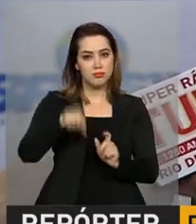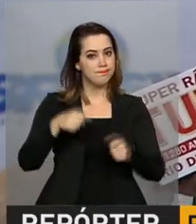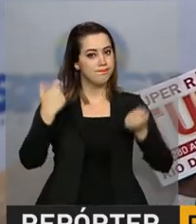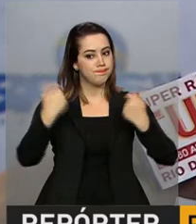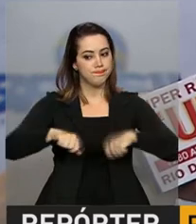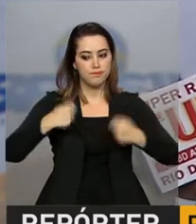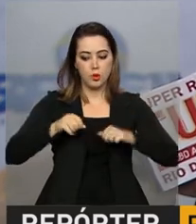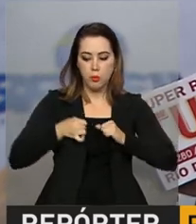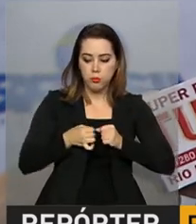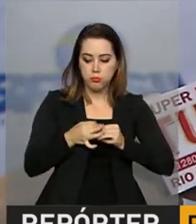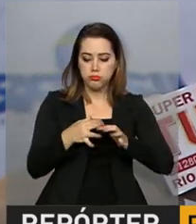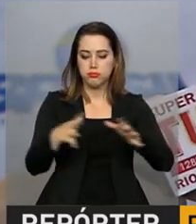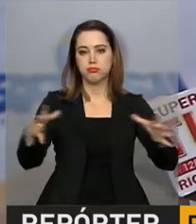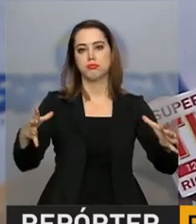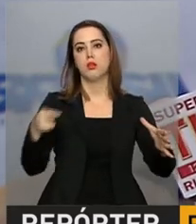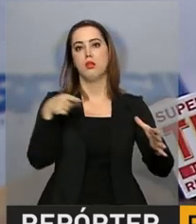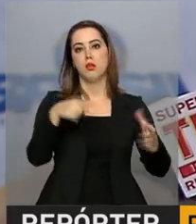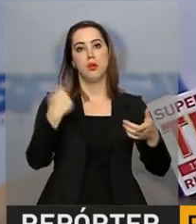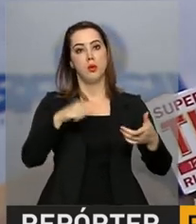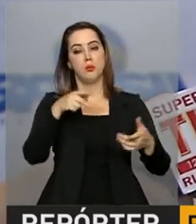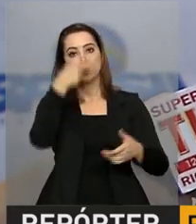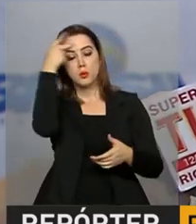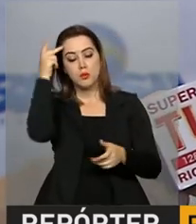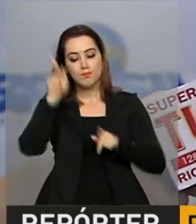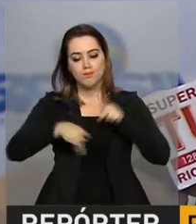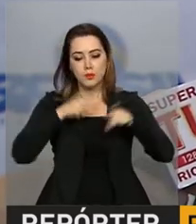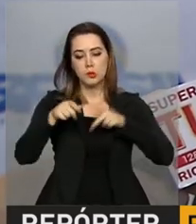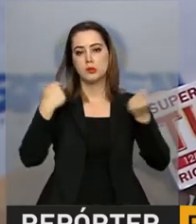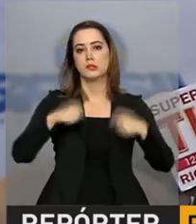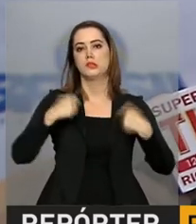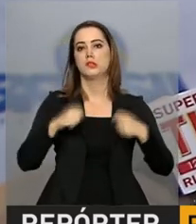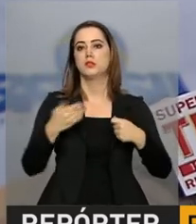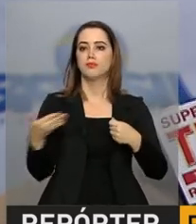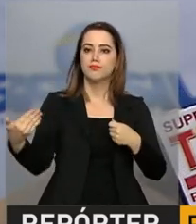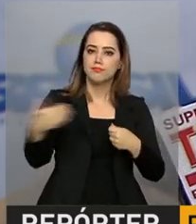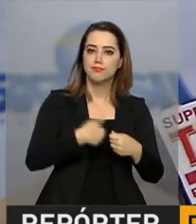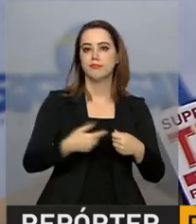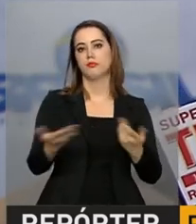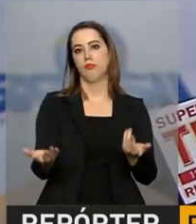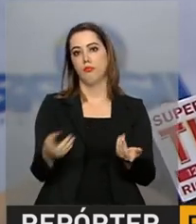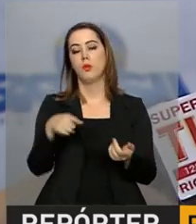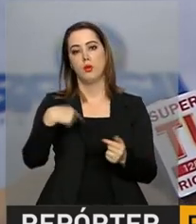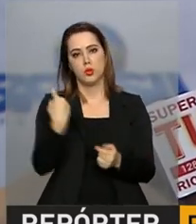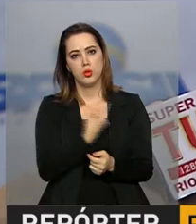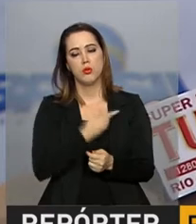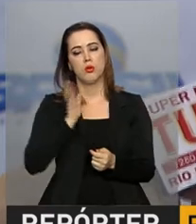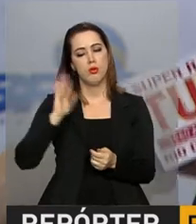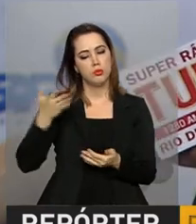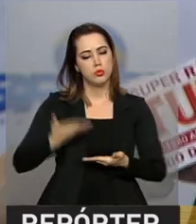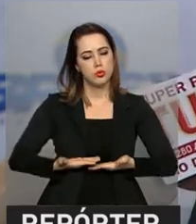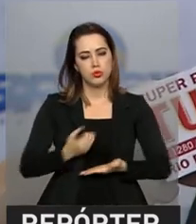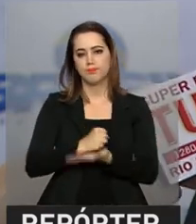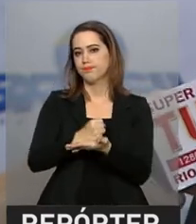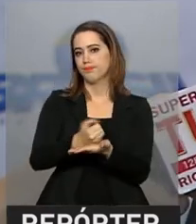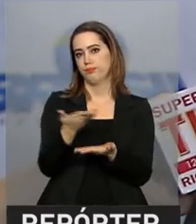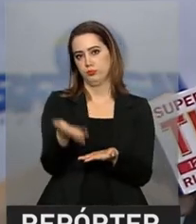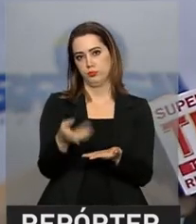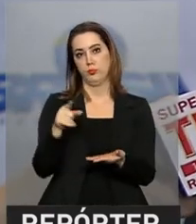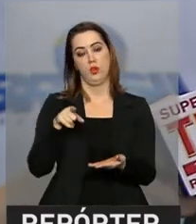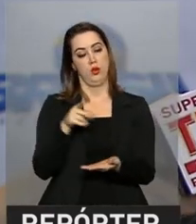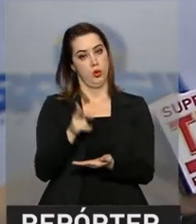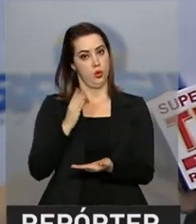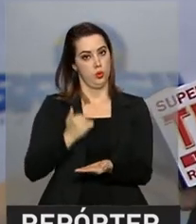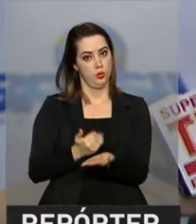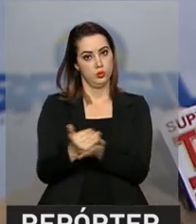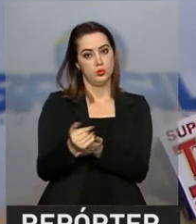porque a população, evidentemente, precisa desse atendimento e nós temos feito. Então, será mantida esta